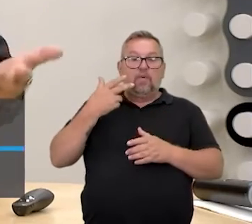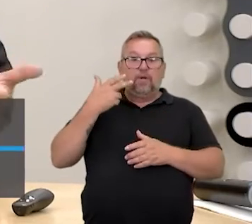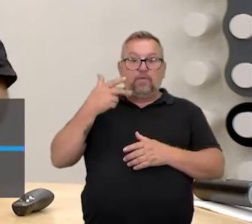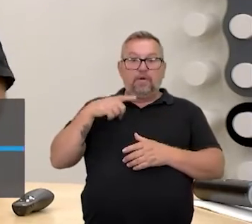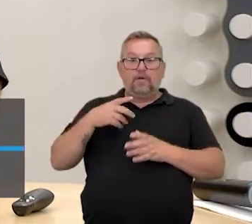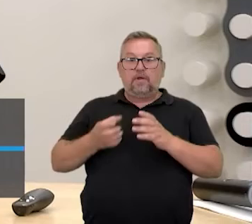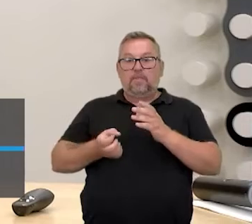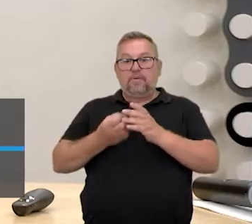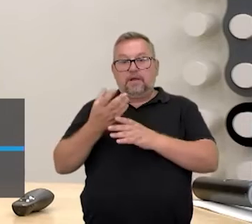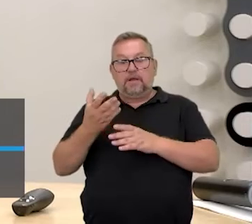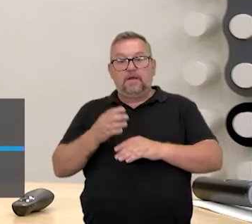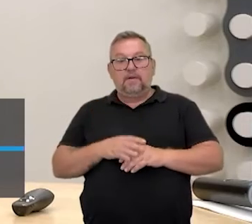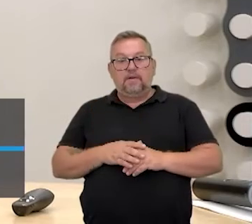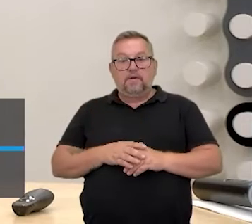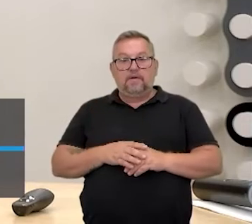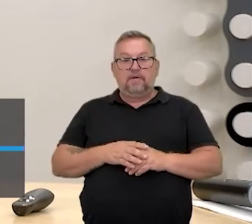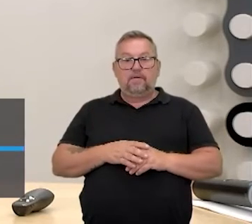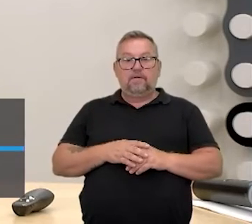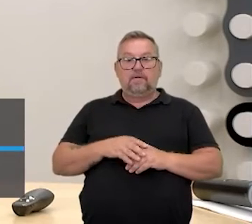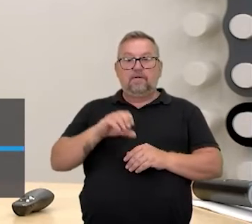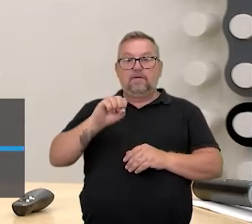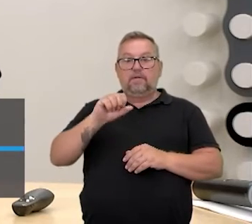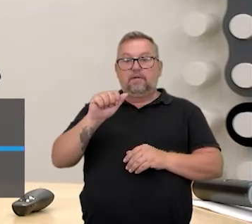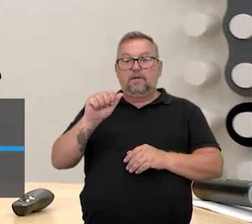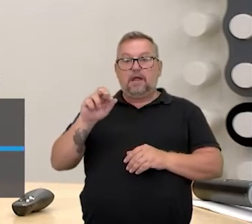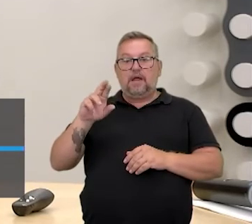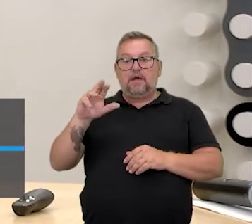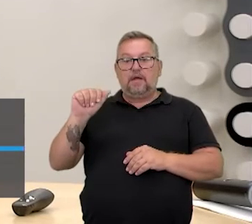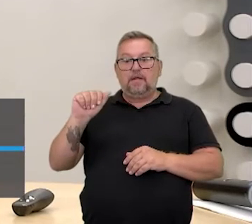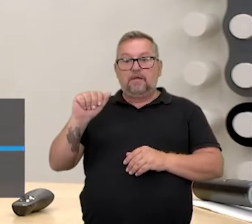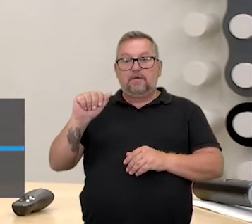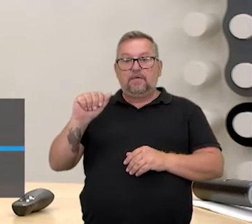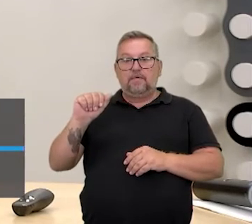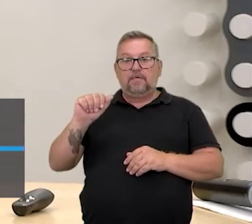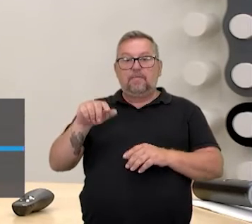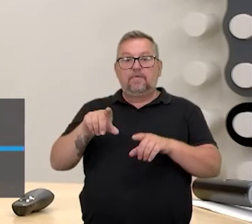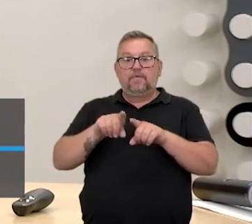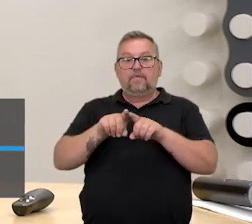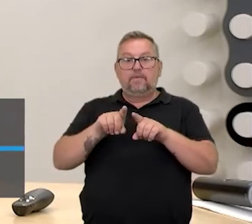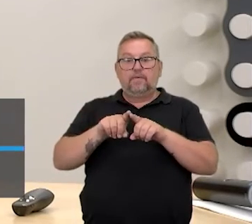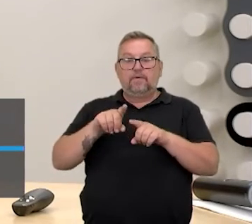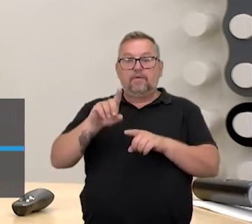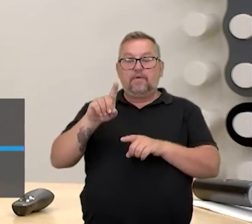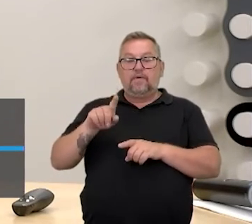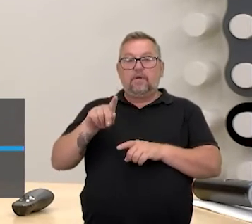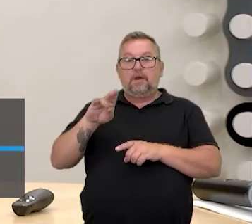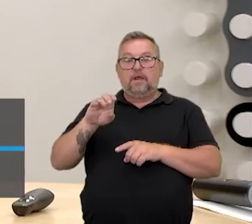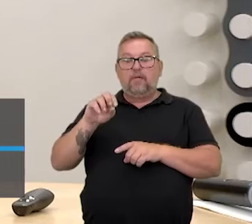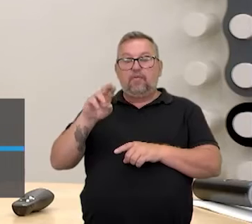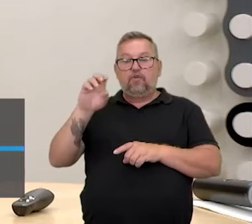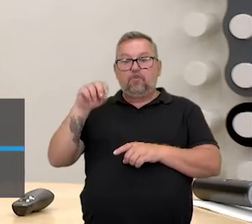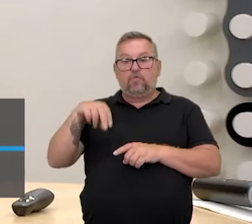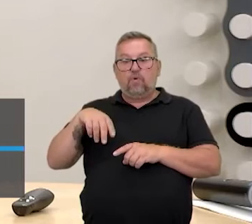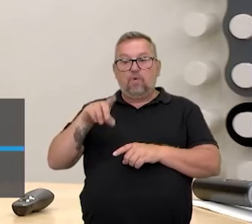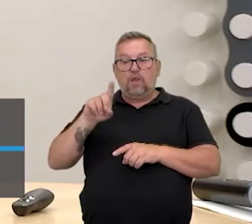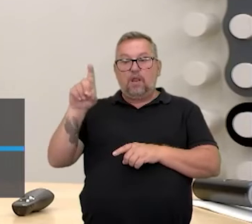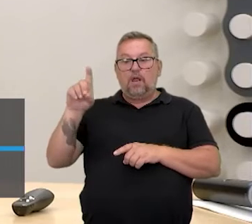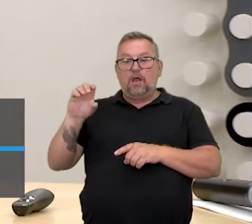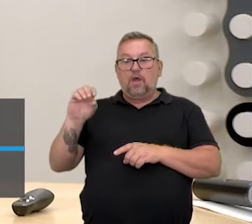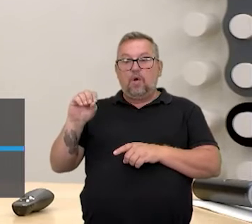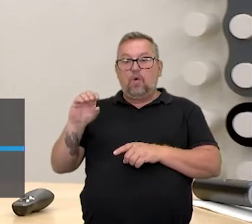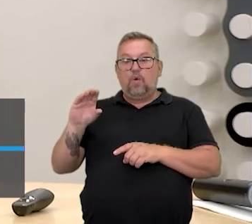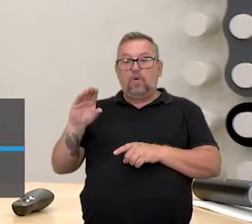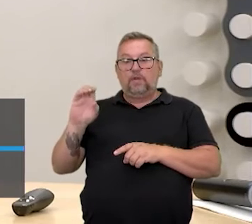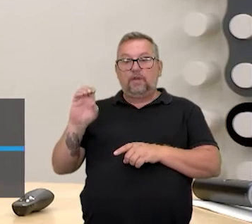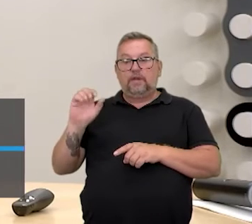naturalmente ele aparece, como por exemplo o deserto do Saara, né, o deserto de Gibson na região da Oceania,